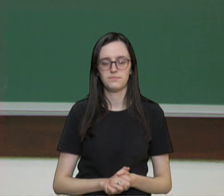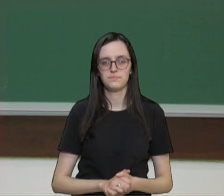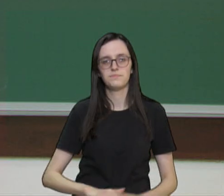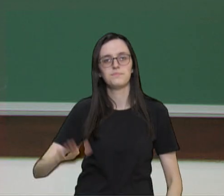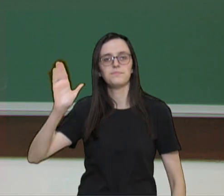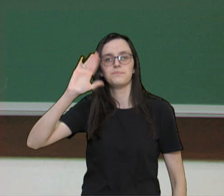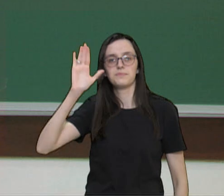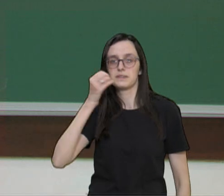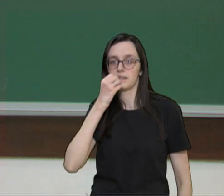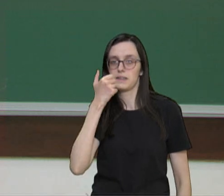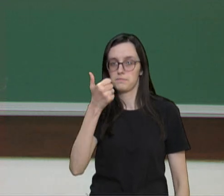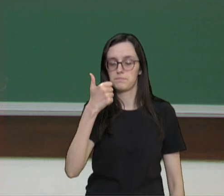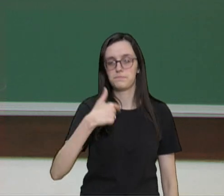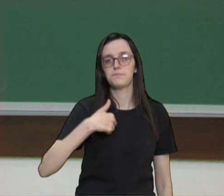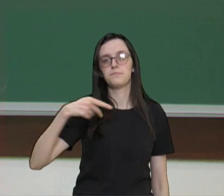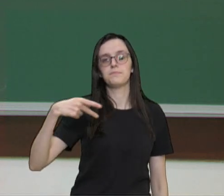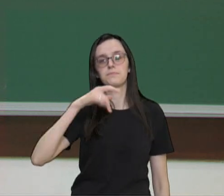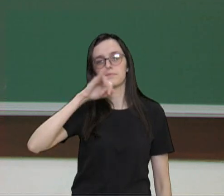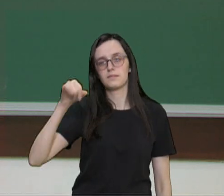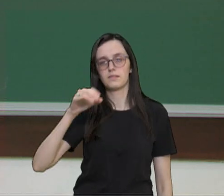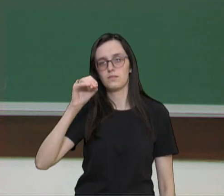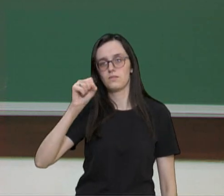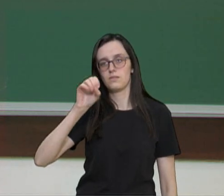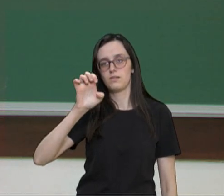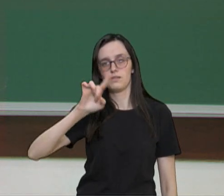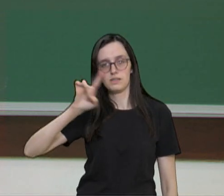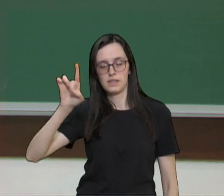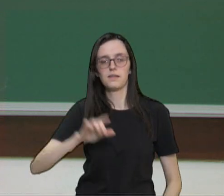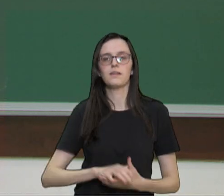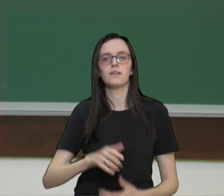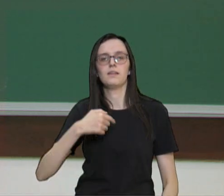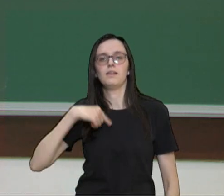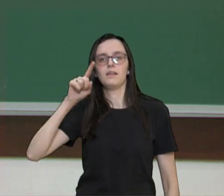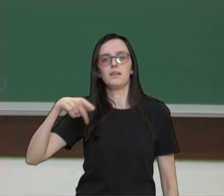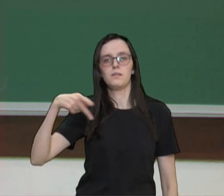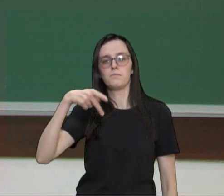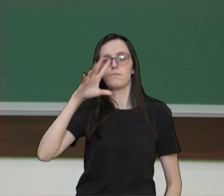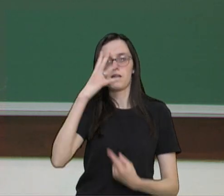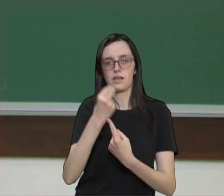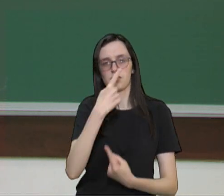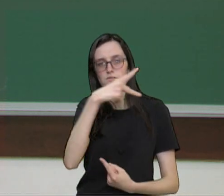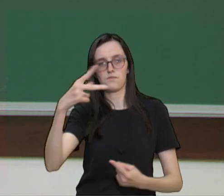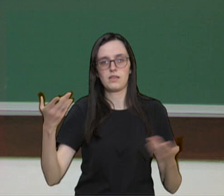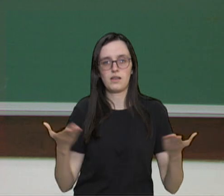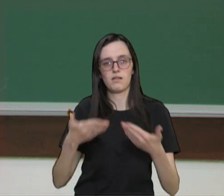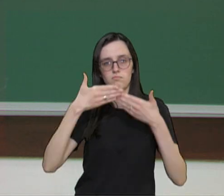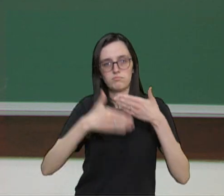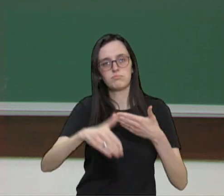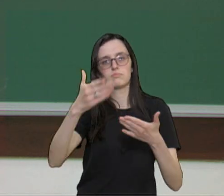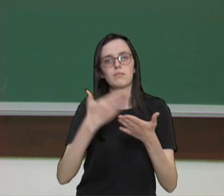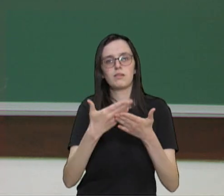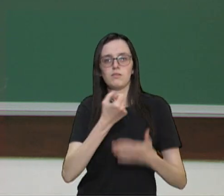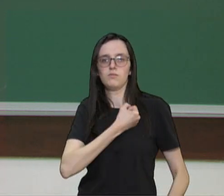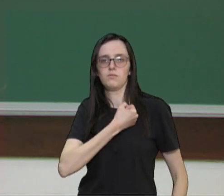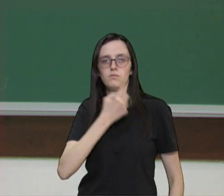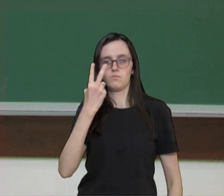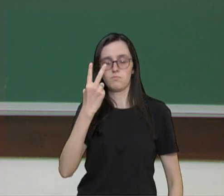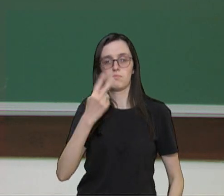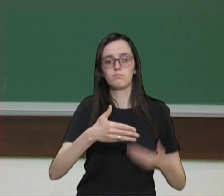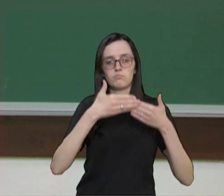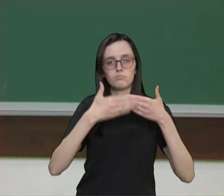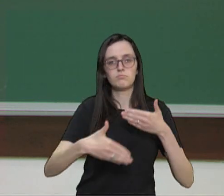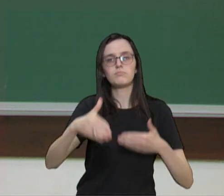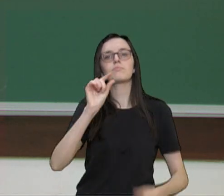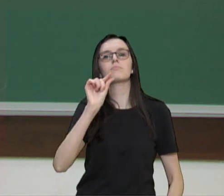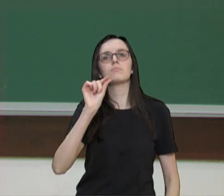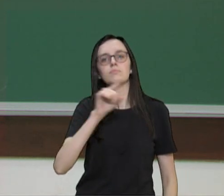Olá, tudo bom? Sou o professor José Carlos Queller, sou professor de arte de vocês agora, a partir dessa aula 2. Então, a partir de agora,